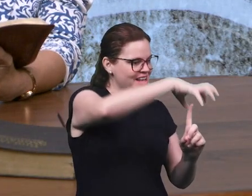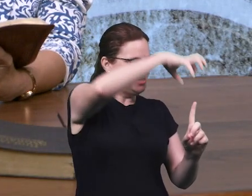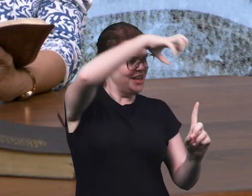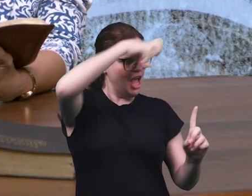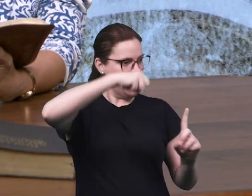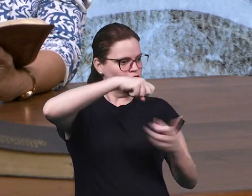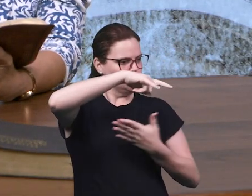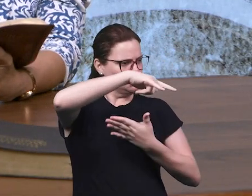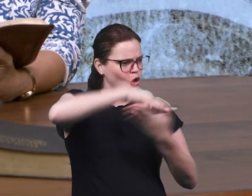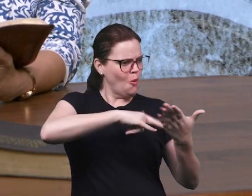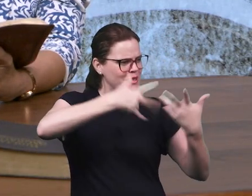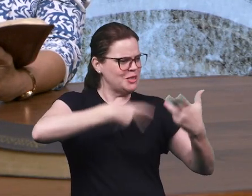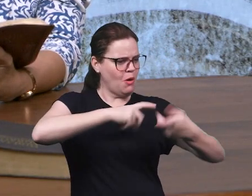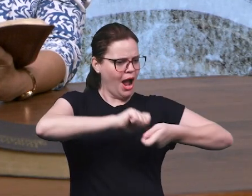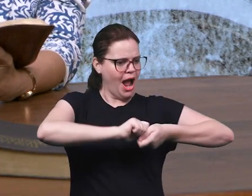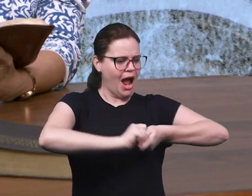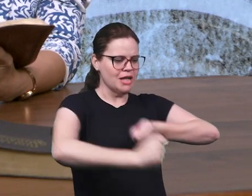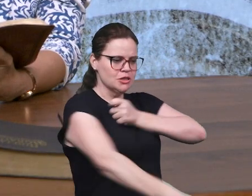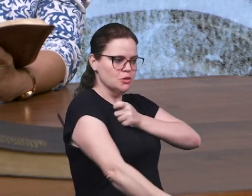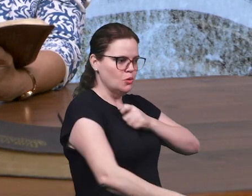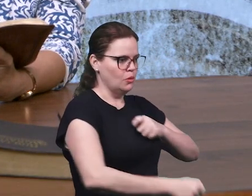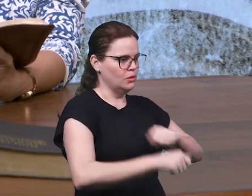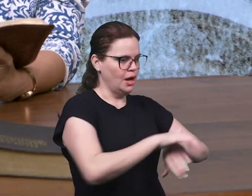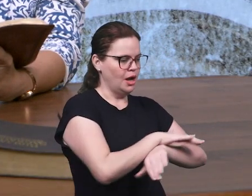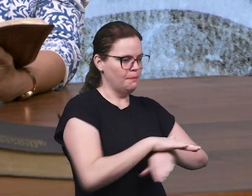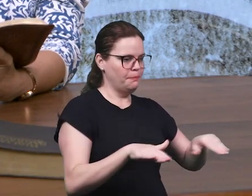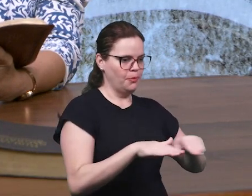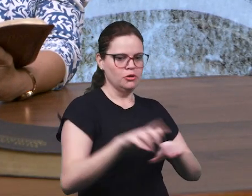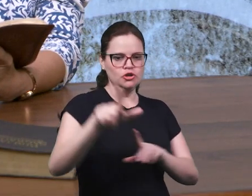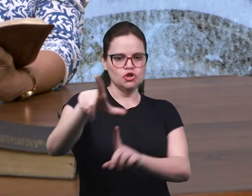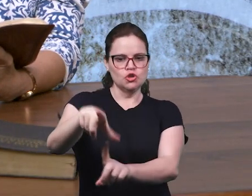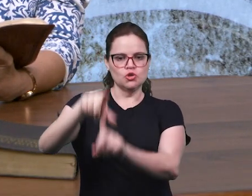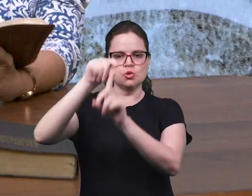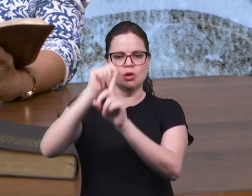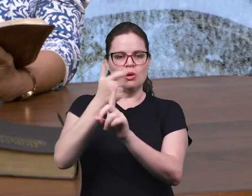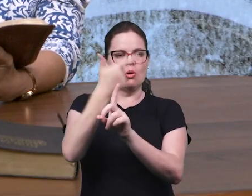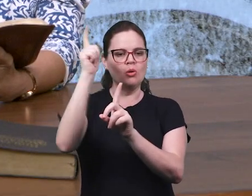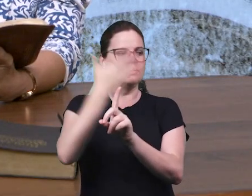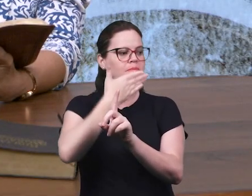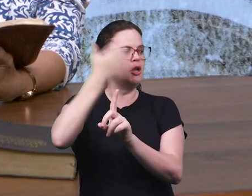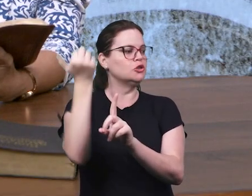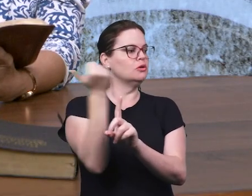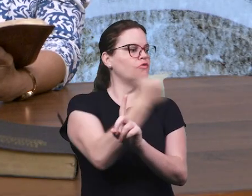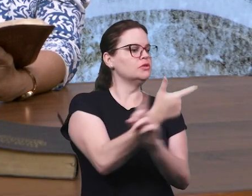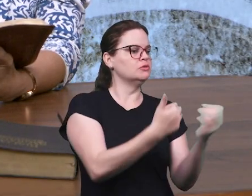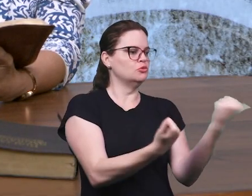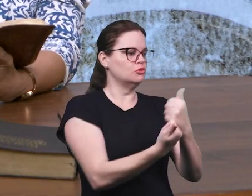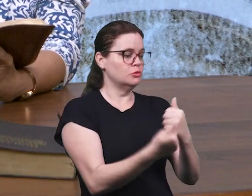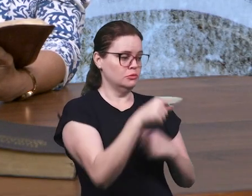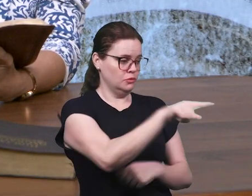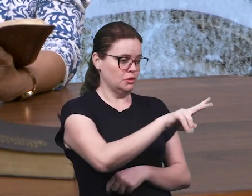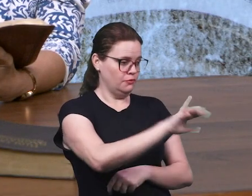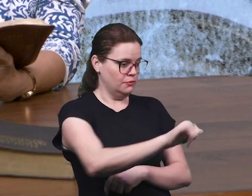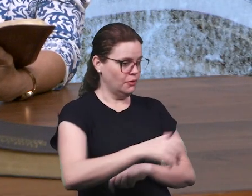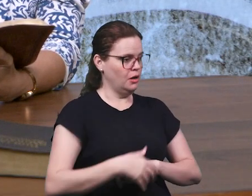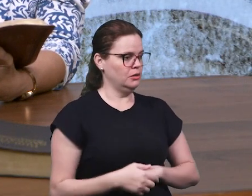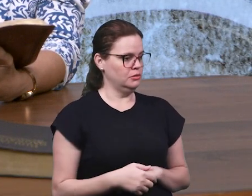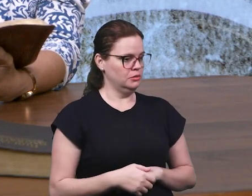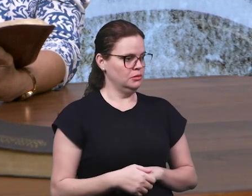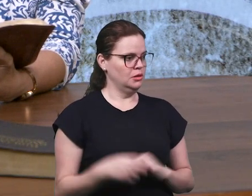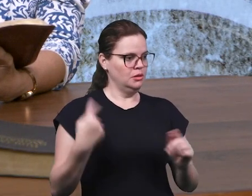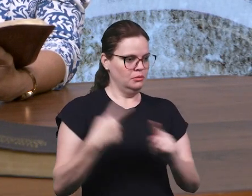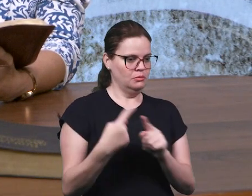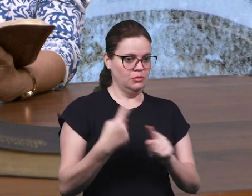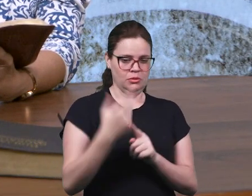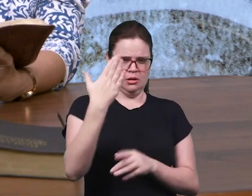Israel e o tem dado ao teu próximo melhor do que tu. E também aquele que é a força